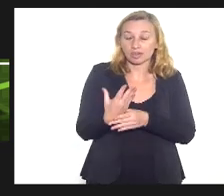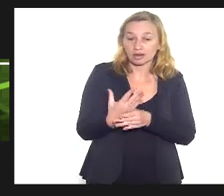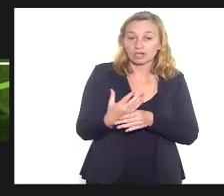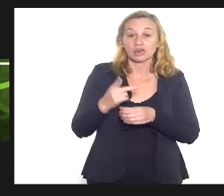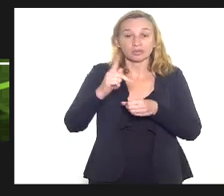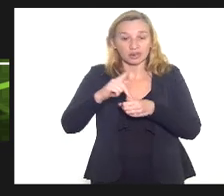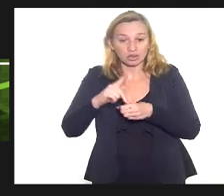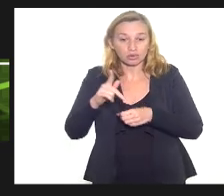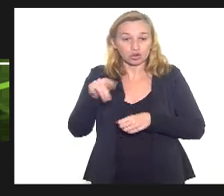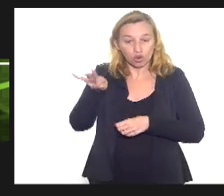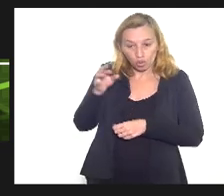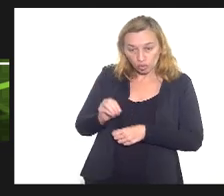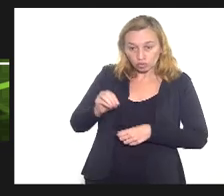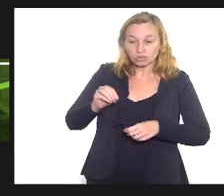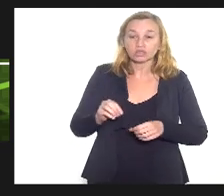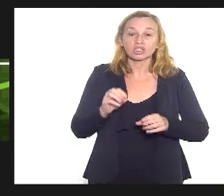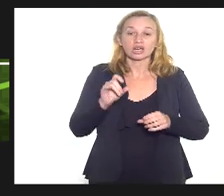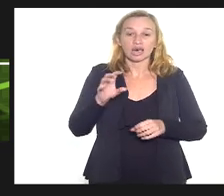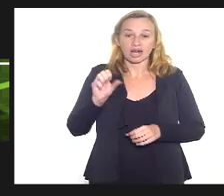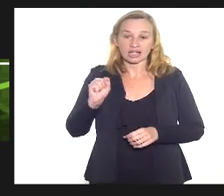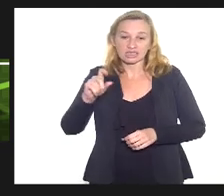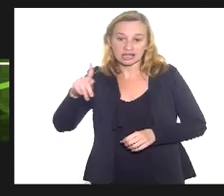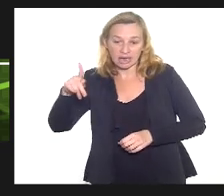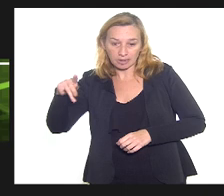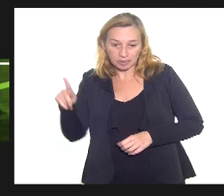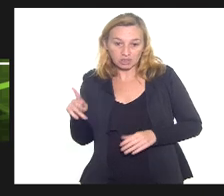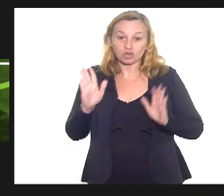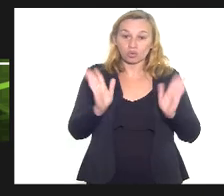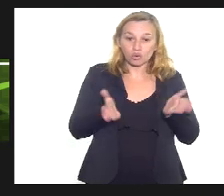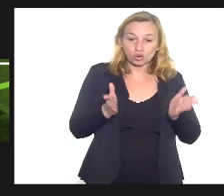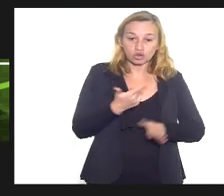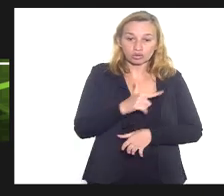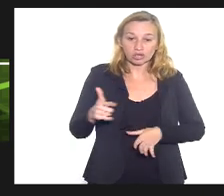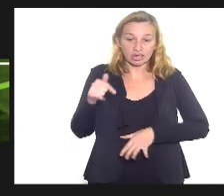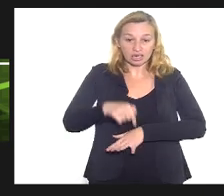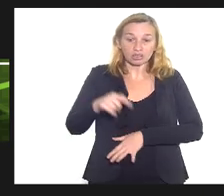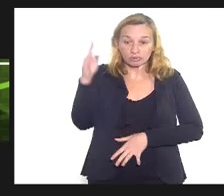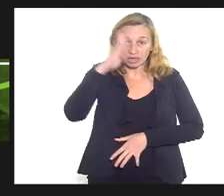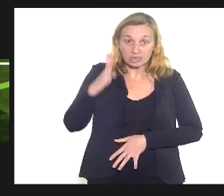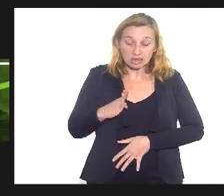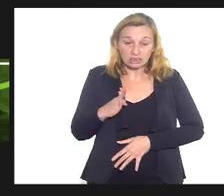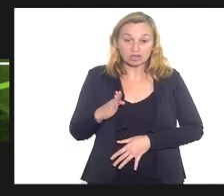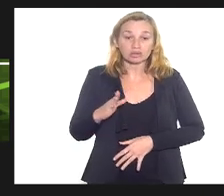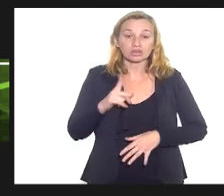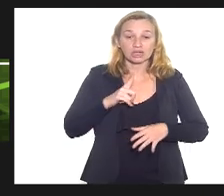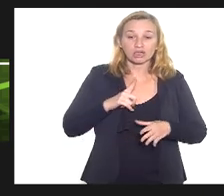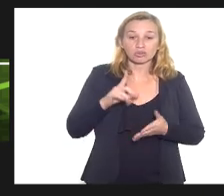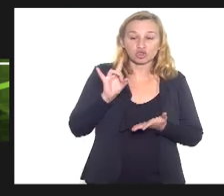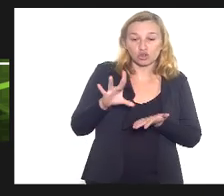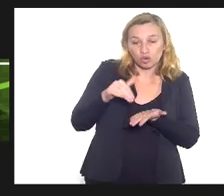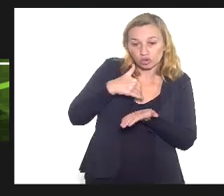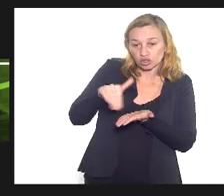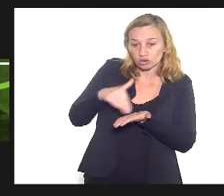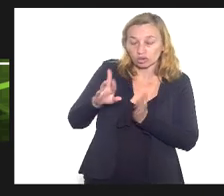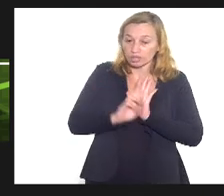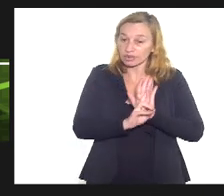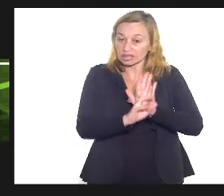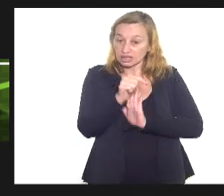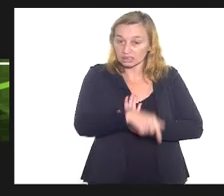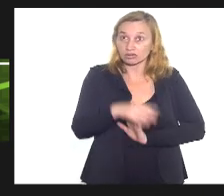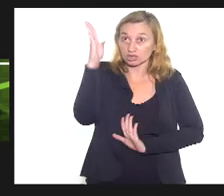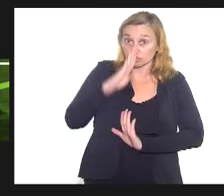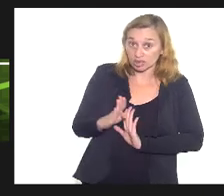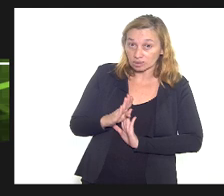A Saft hoje não possui uma unidade fabril aqui no Brasil, então nós temos um escritório de representação aqui no